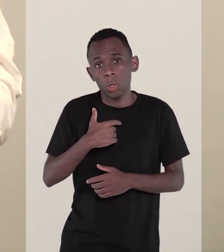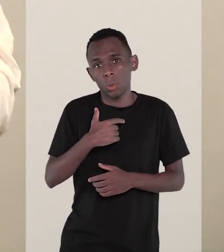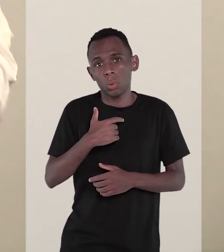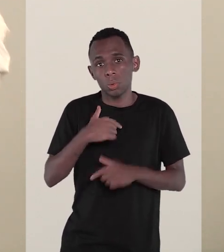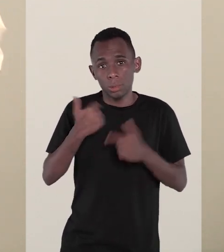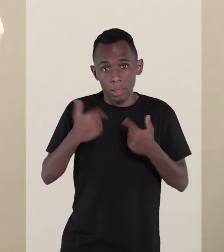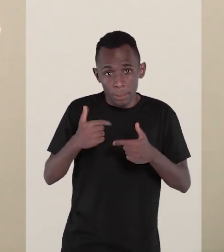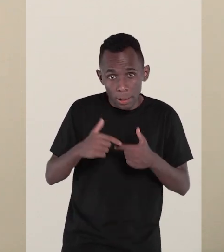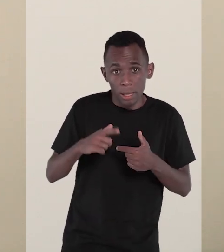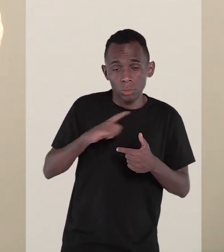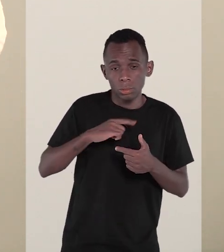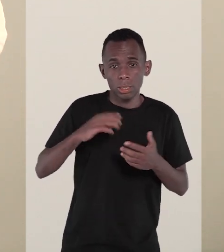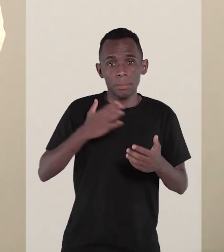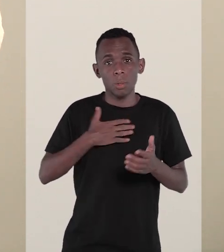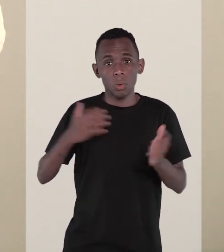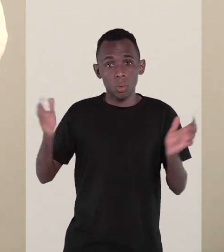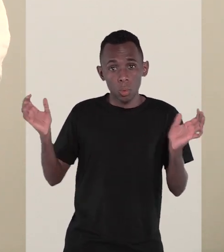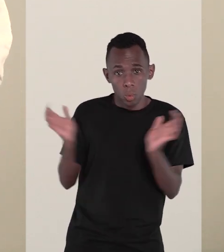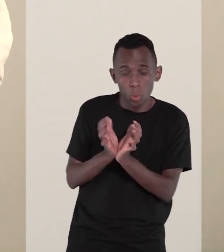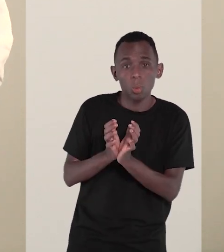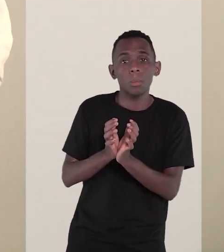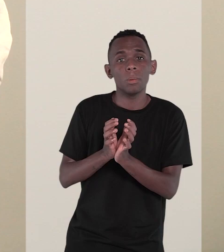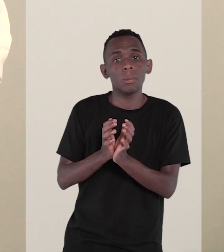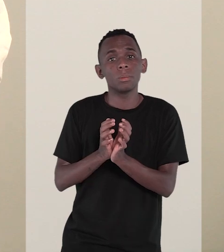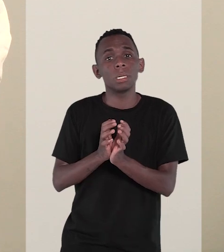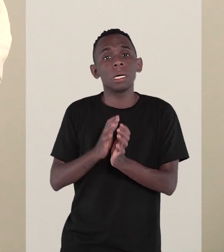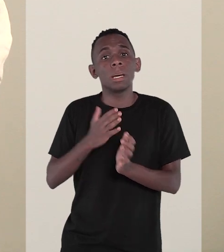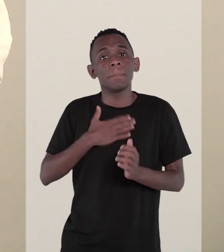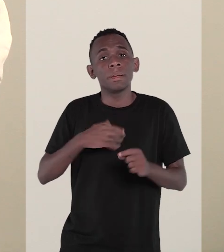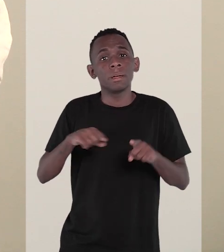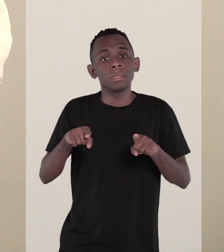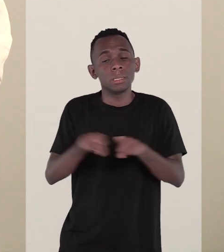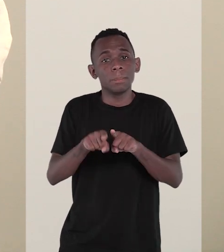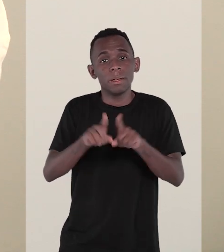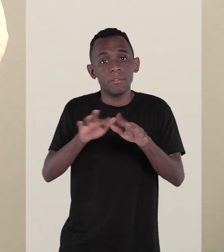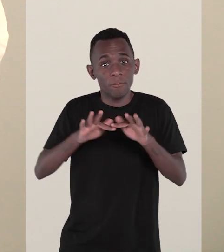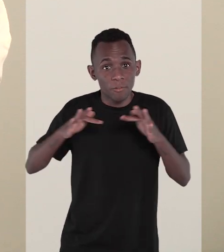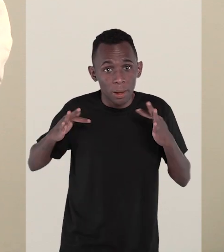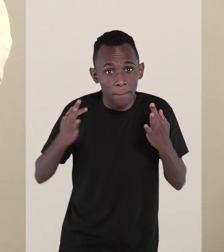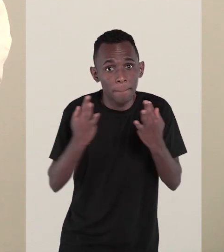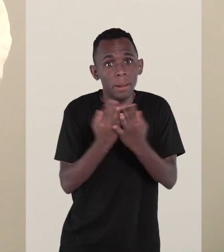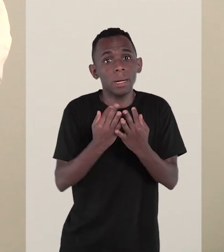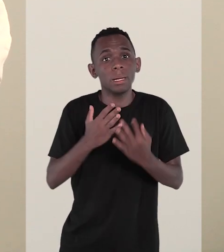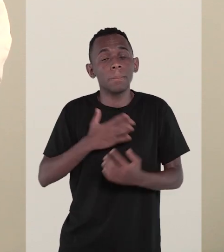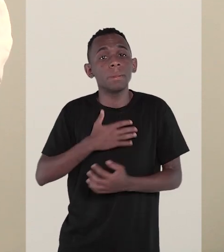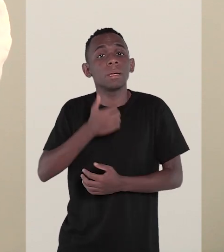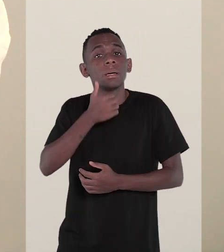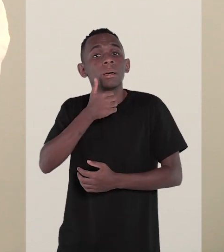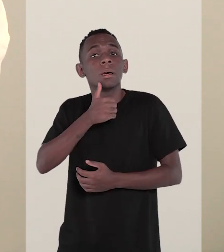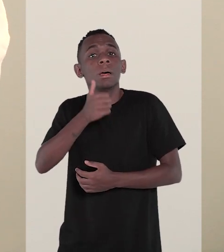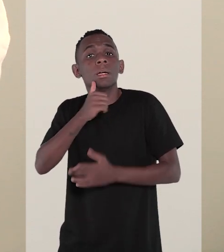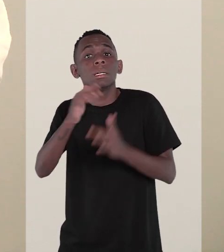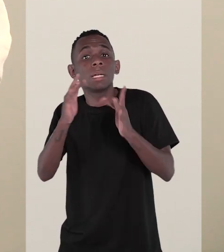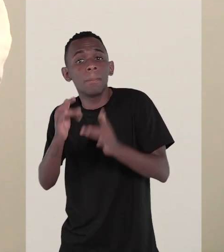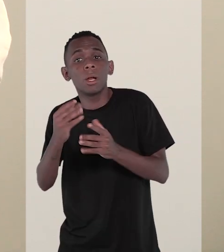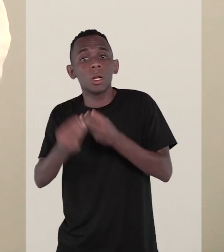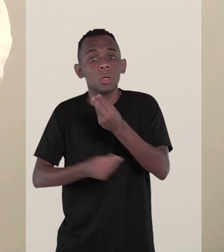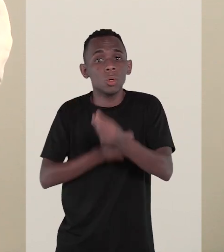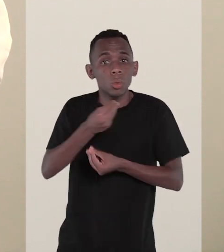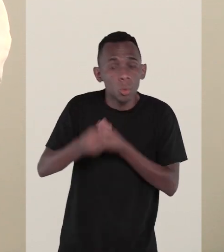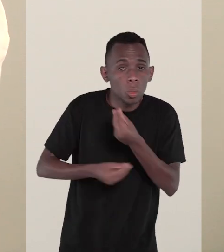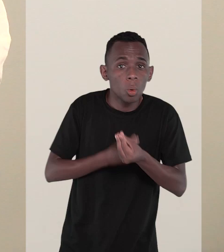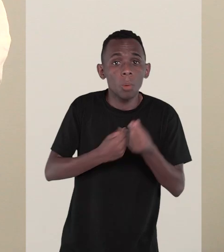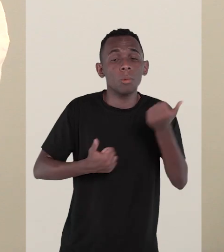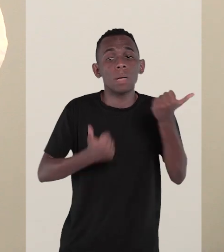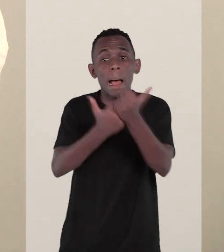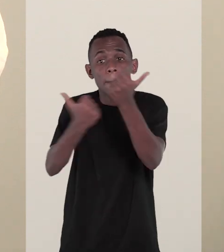alguns empregos, né? Tenho a minha banda, tenho a minha equipe, se eu tenho minha família, né? Tenho minha namorada. Onde é que eu